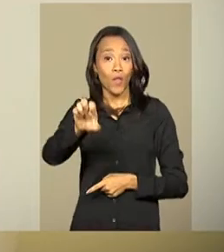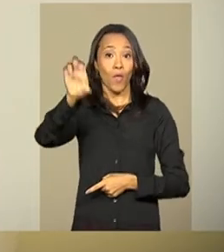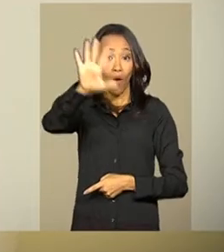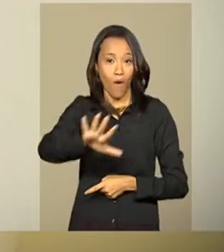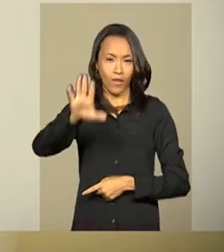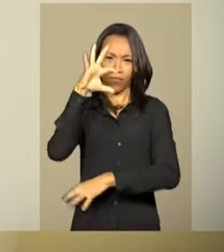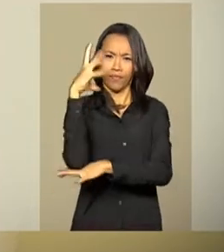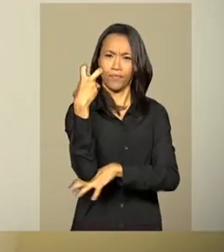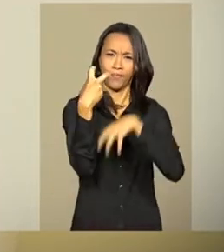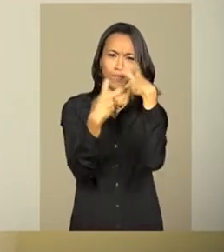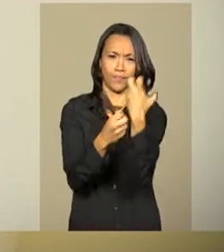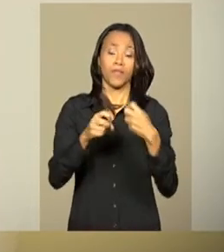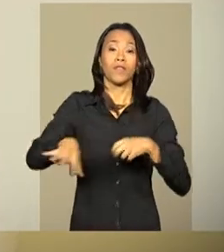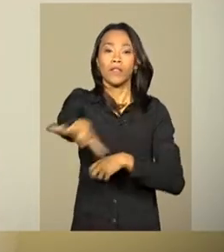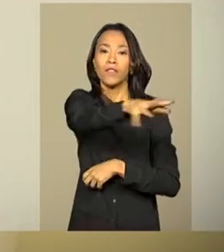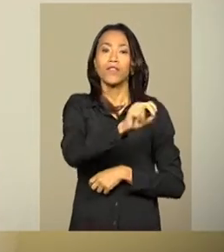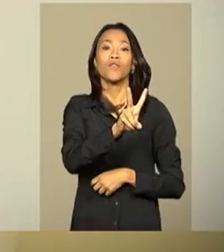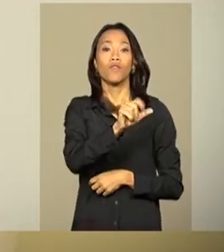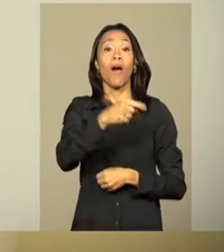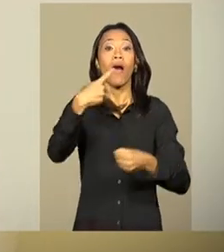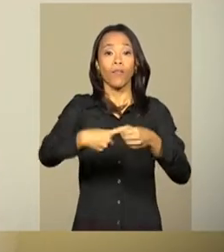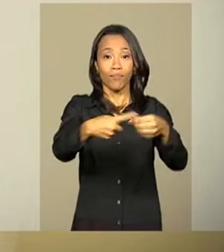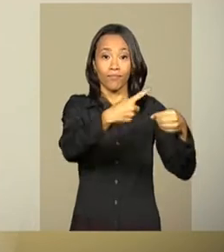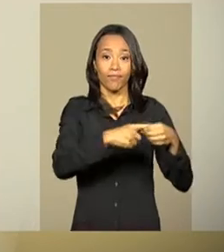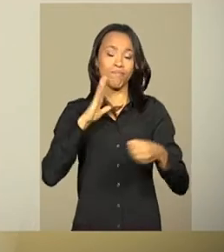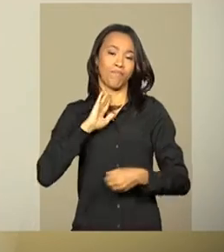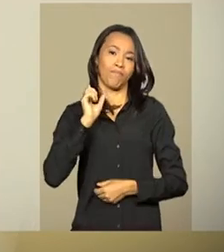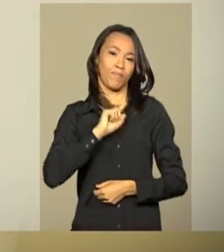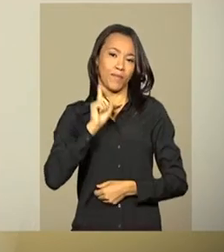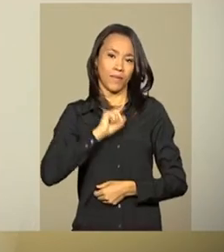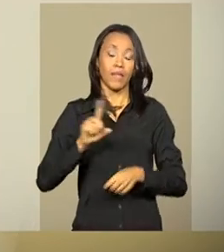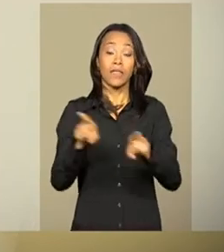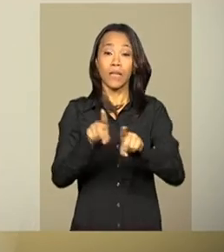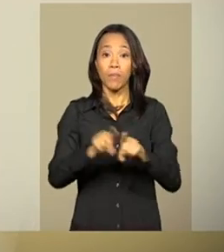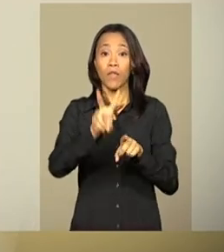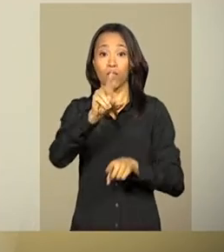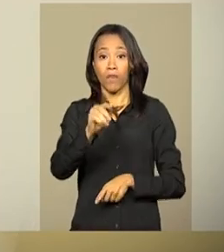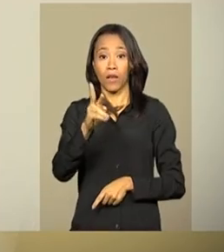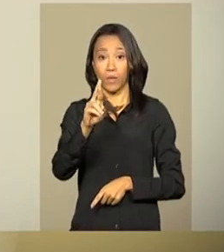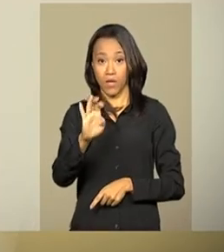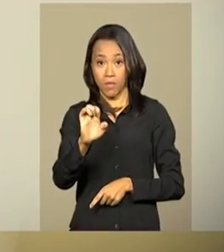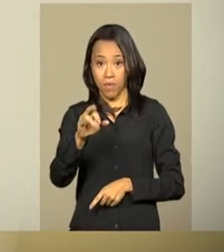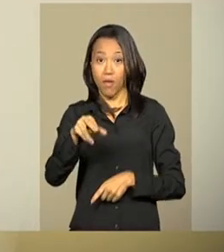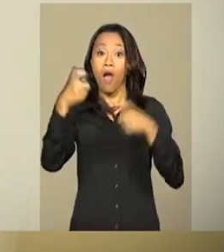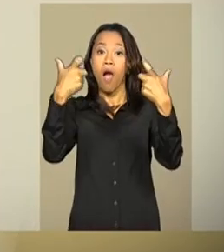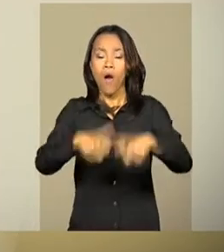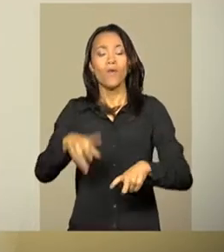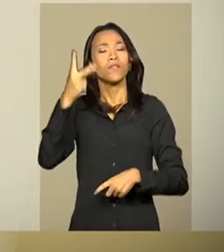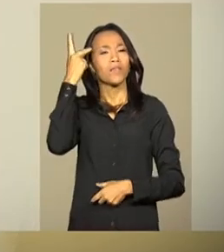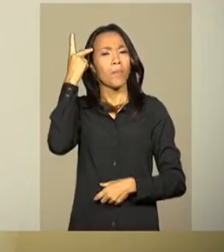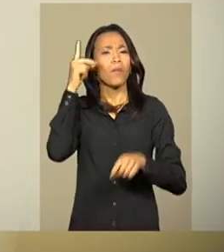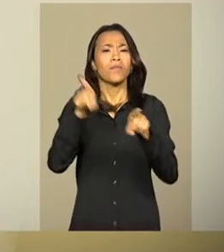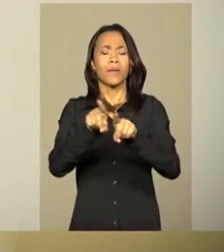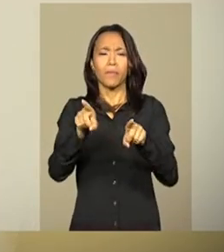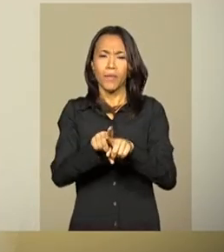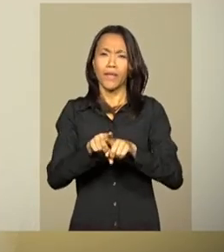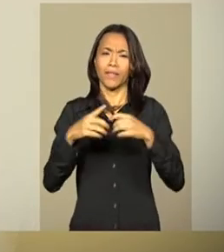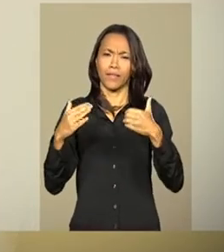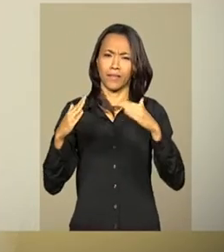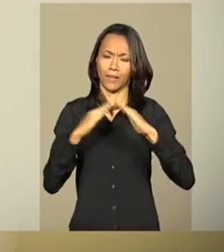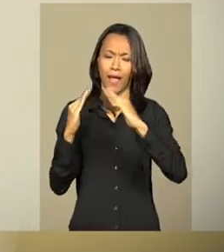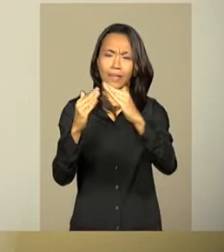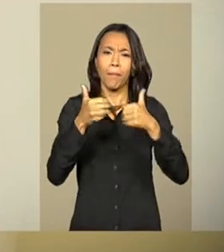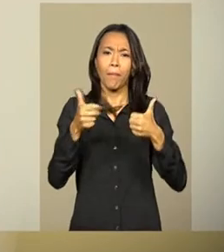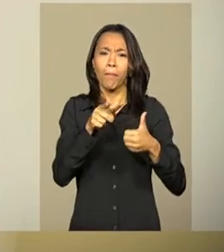no Vale do Jequitinhonha e do Mucuri Minas Gerais estão no Vale do em São Paulo nas comunidades ribeirinhas do